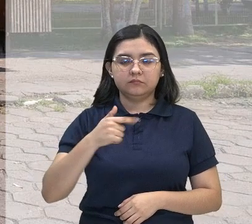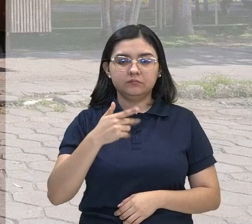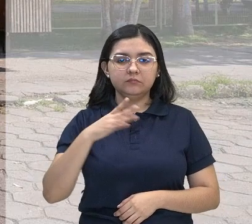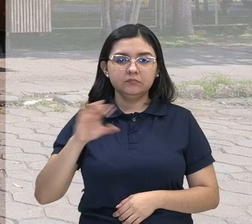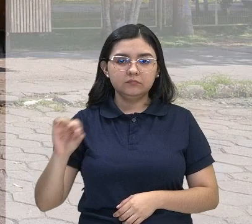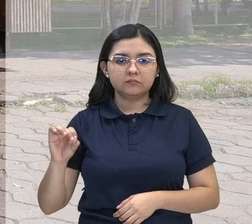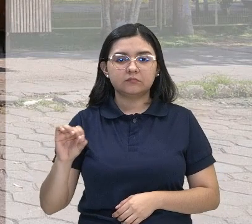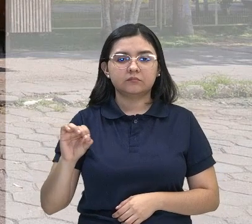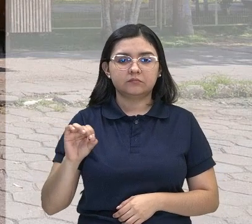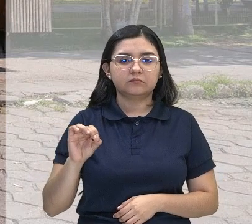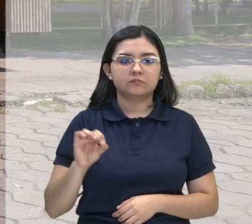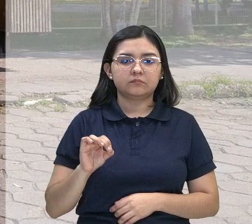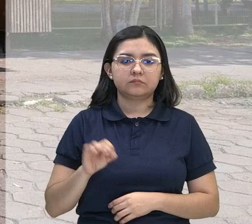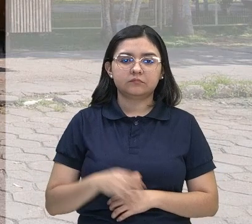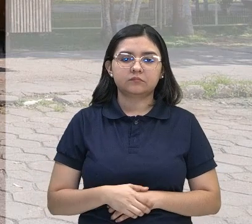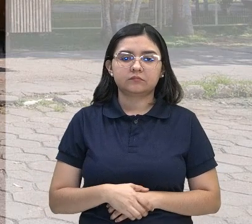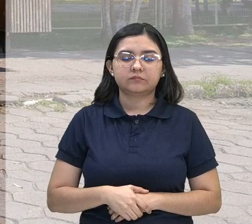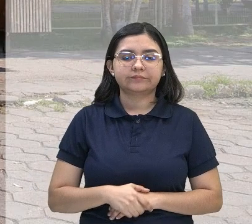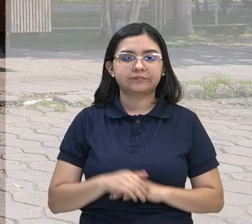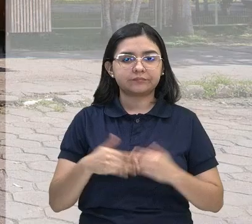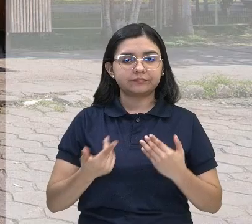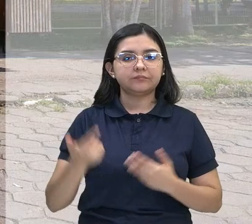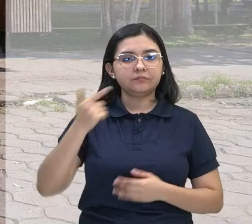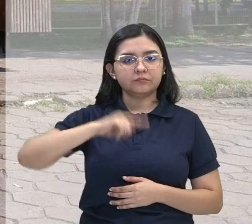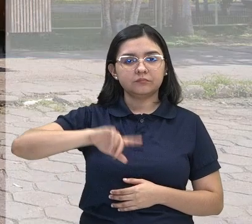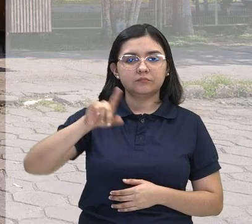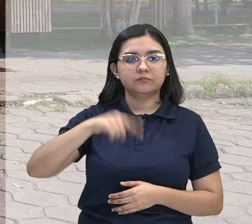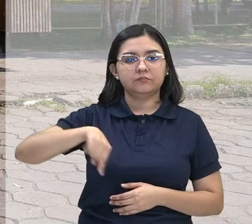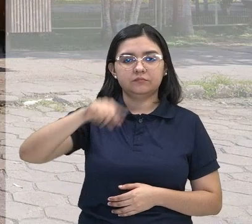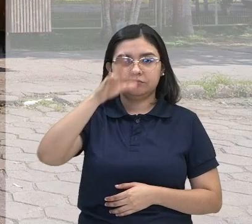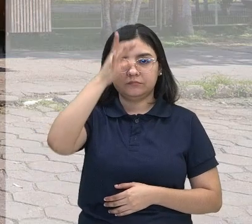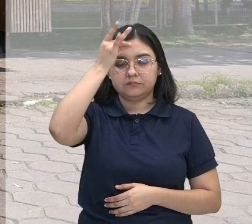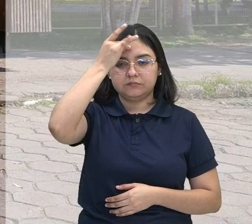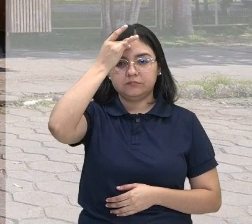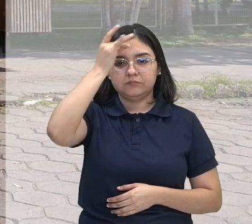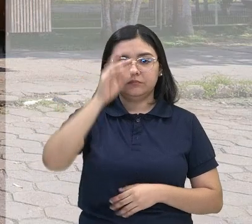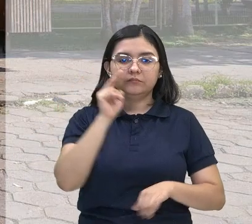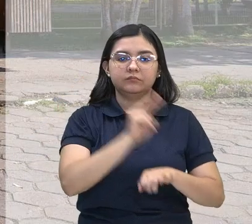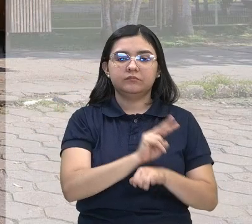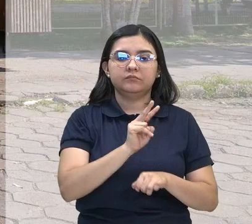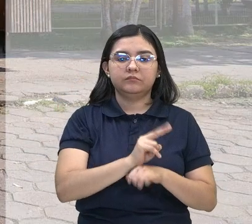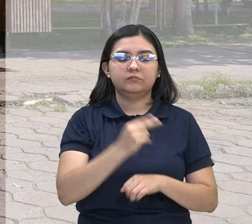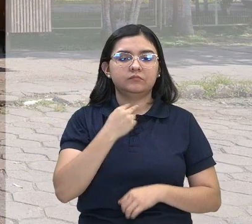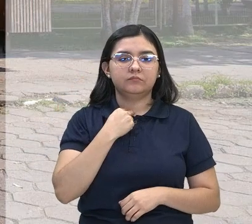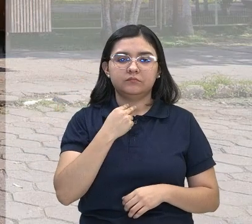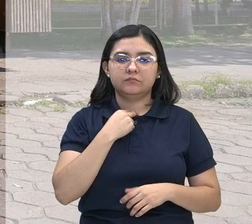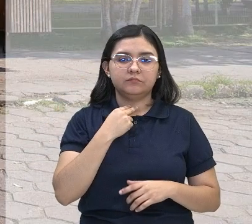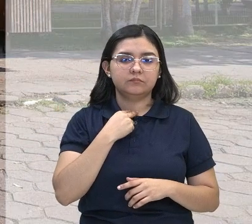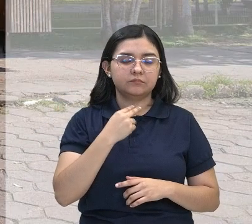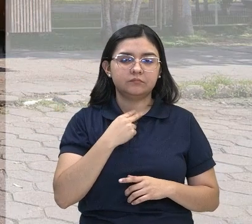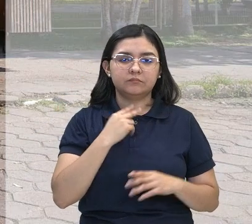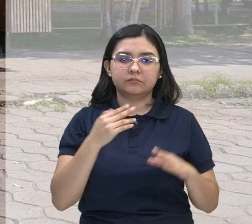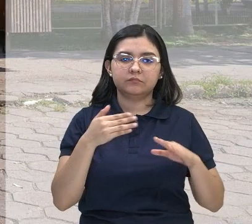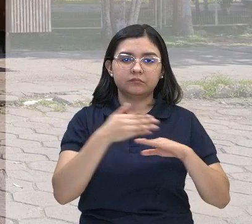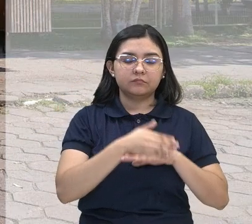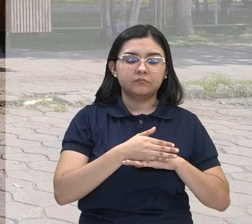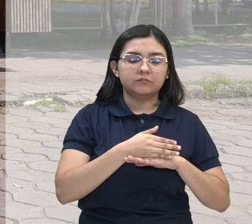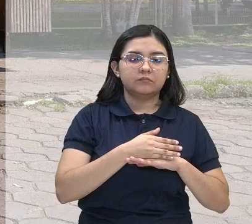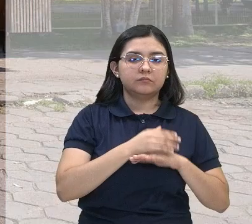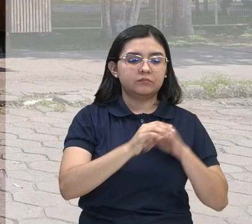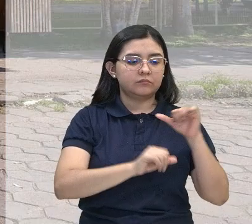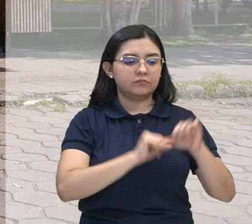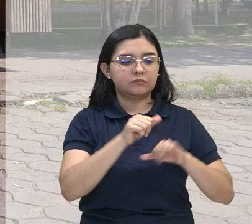só para frisar, para ficar bem gravado, preservação. Não toca naquele ambiente, nem de